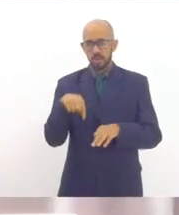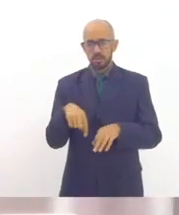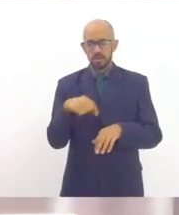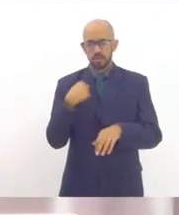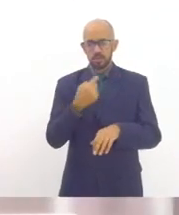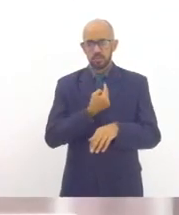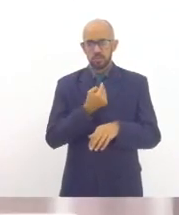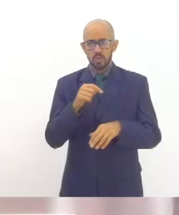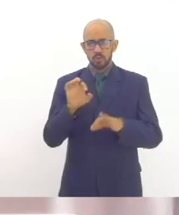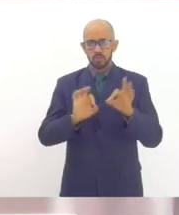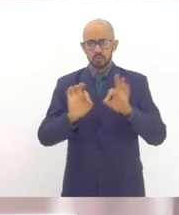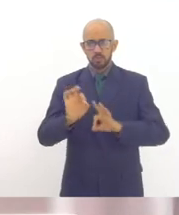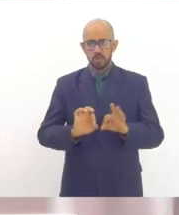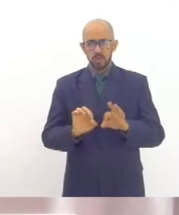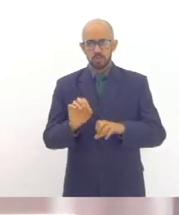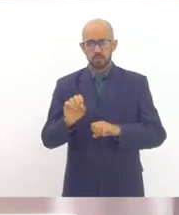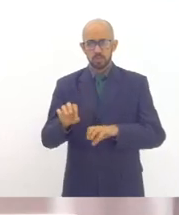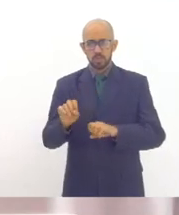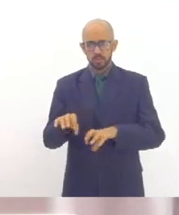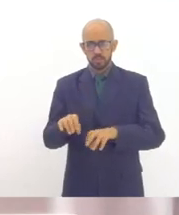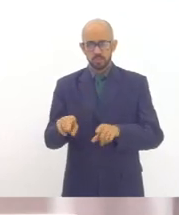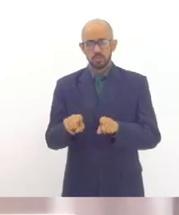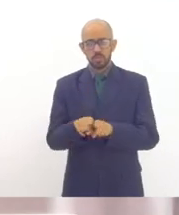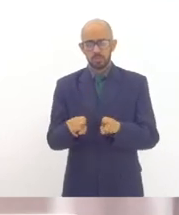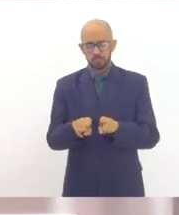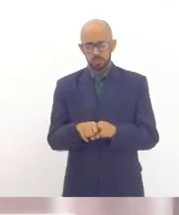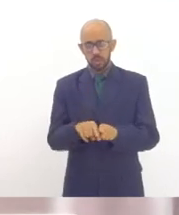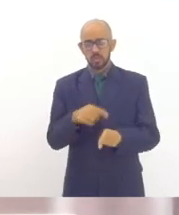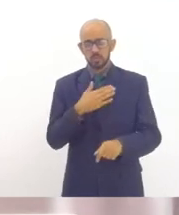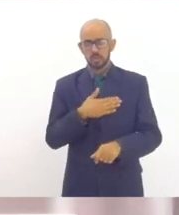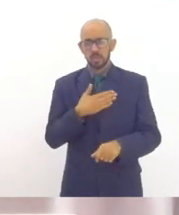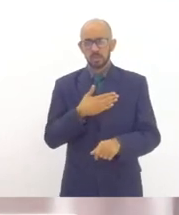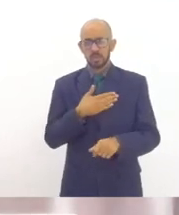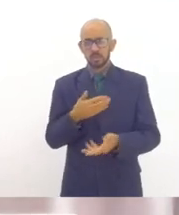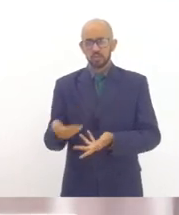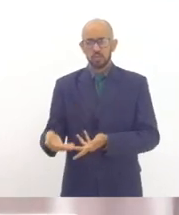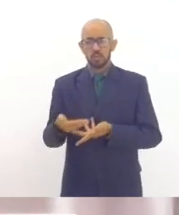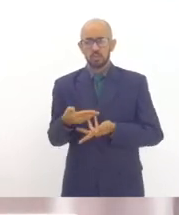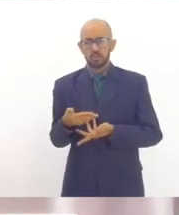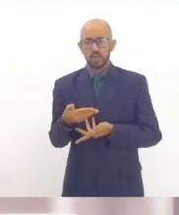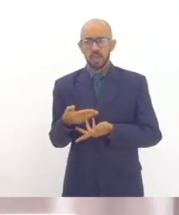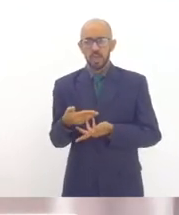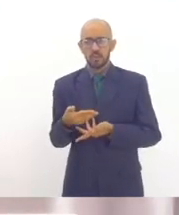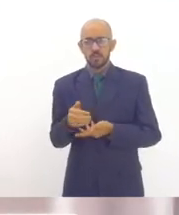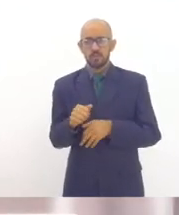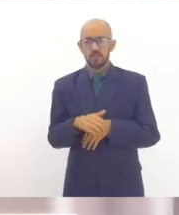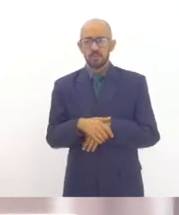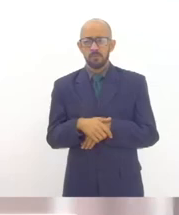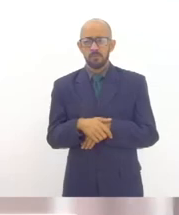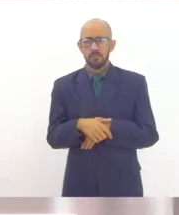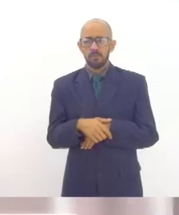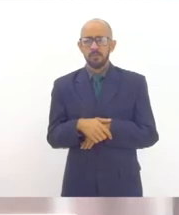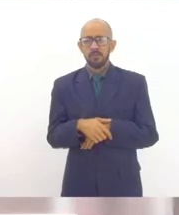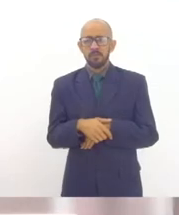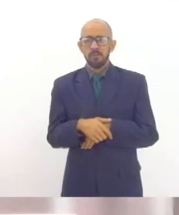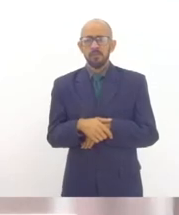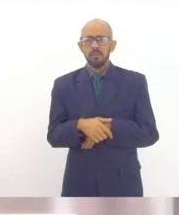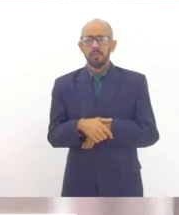Plano Estadual de Educação. E gostaria também de chamar para fazer parte aqui da mesa junto conosco